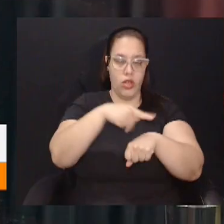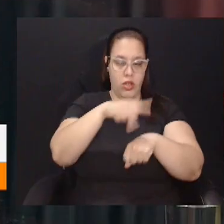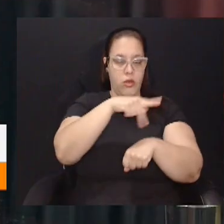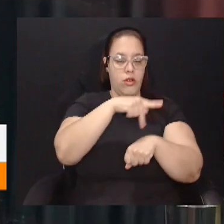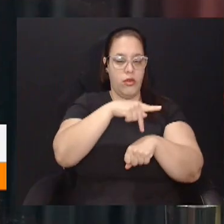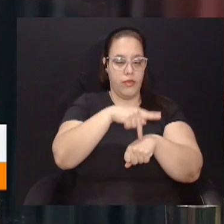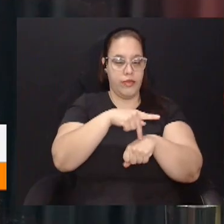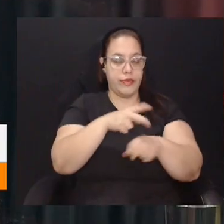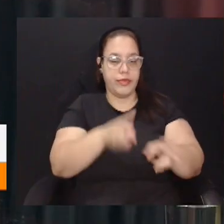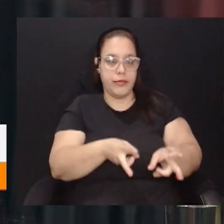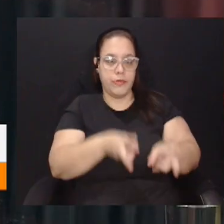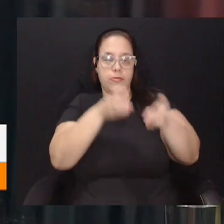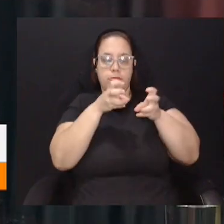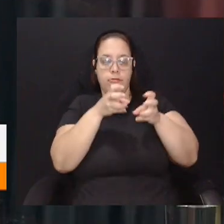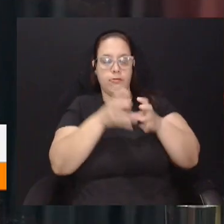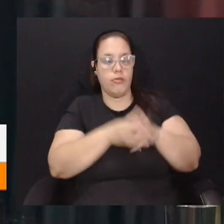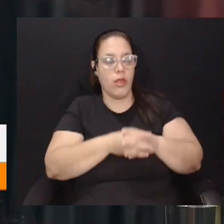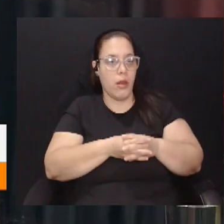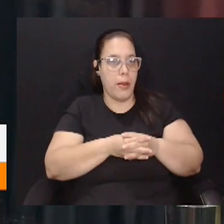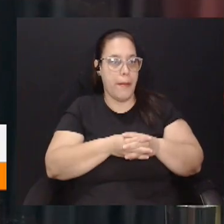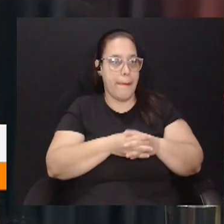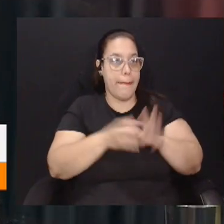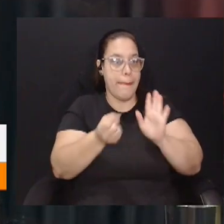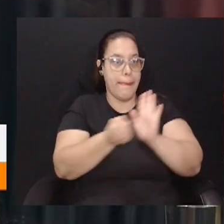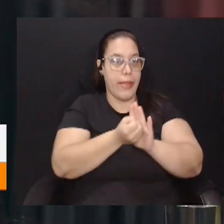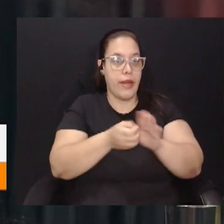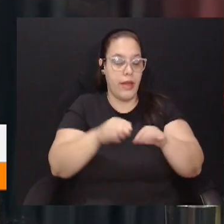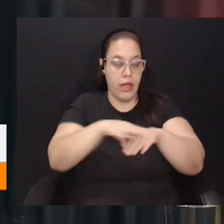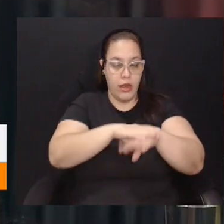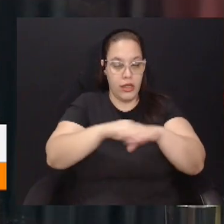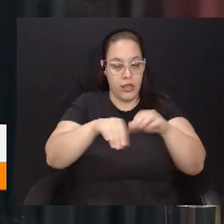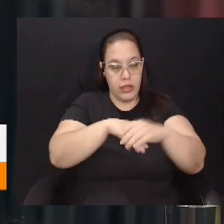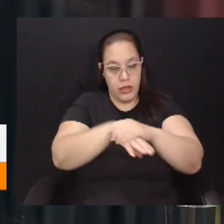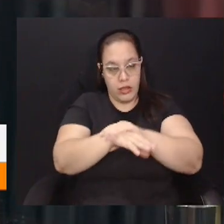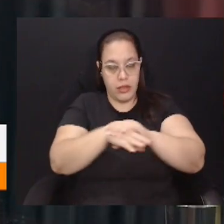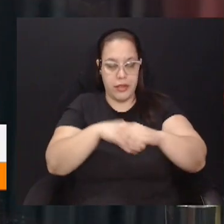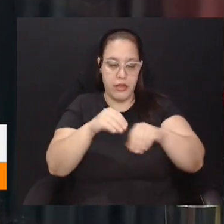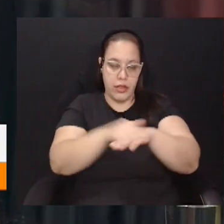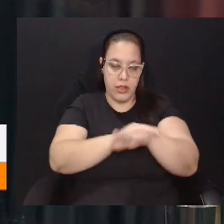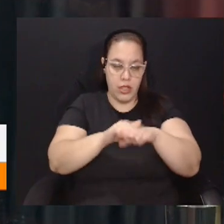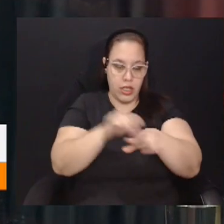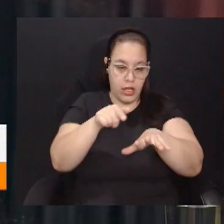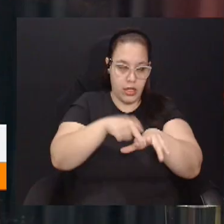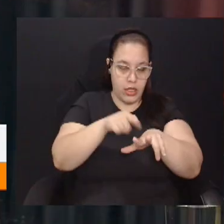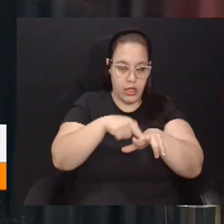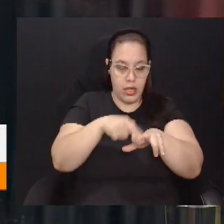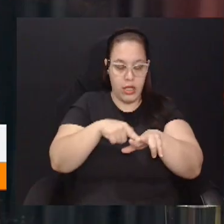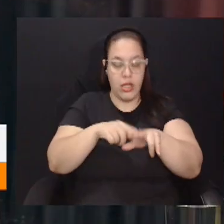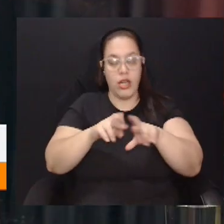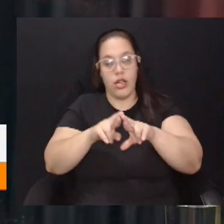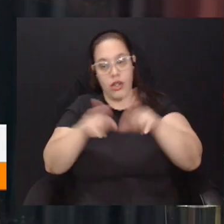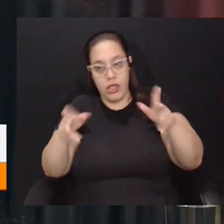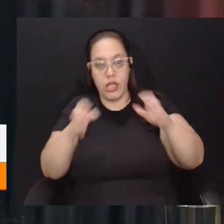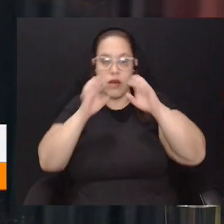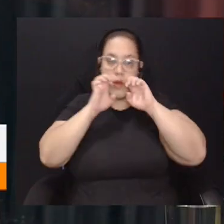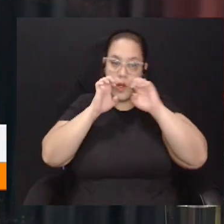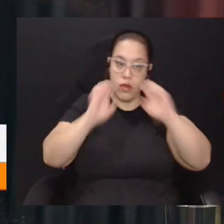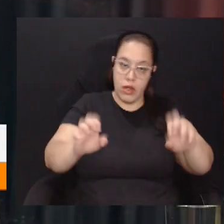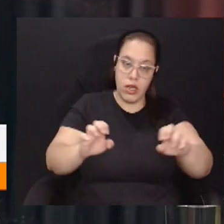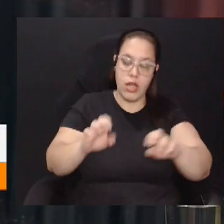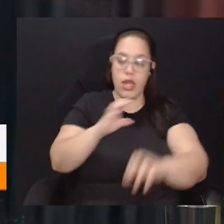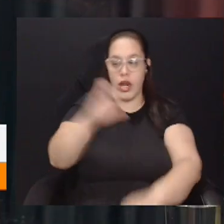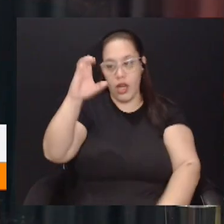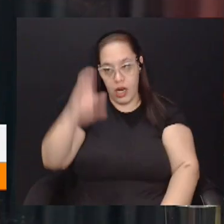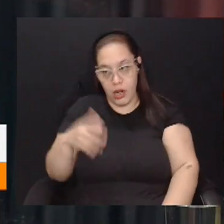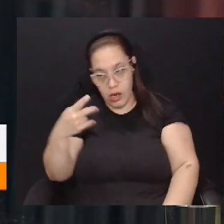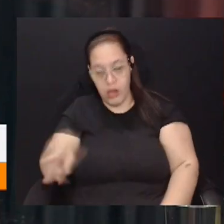percebemos também o ritual do lava-pés na Igreja Católica, que é diferente na tradição evangélica. Nós